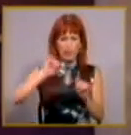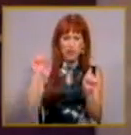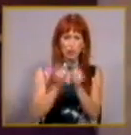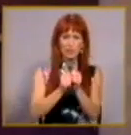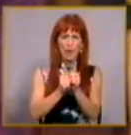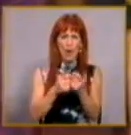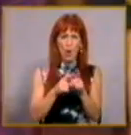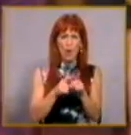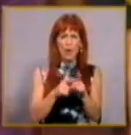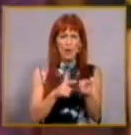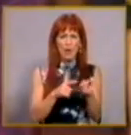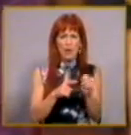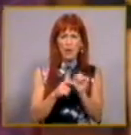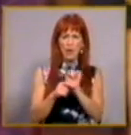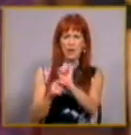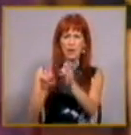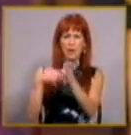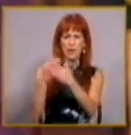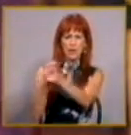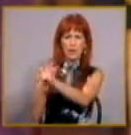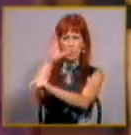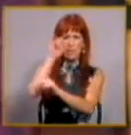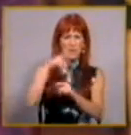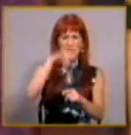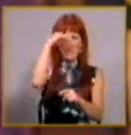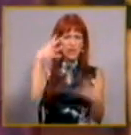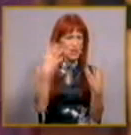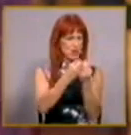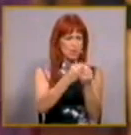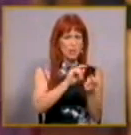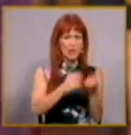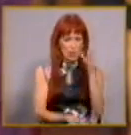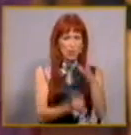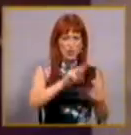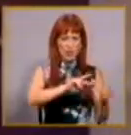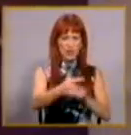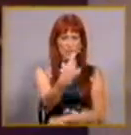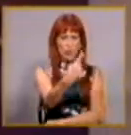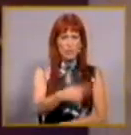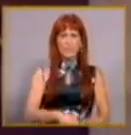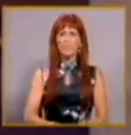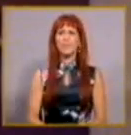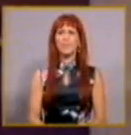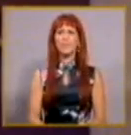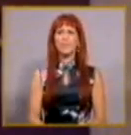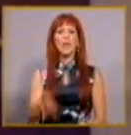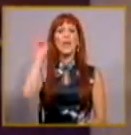para censurar o Governo, mas dificilmente se junta para constituir uma alternativa. O que aqui é